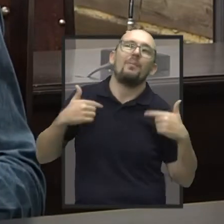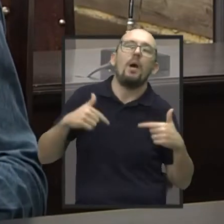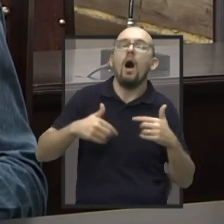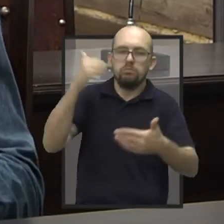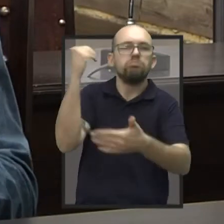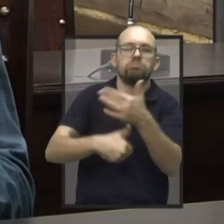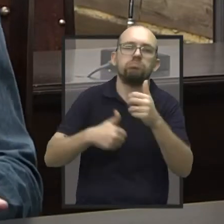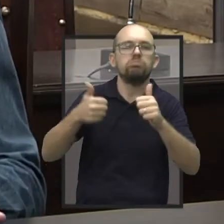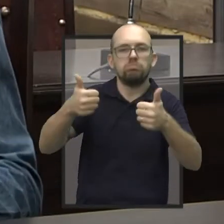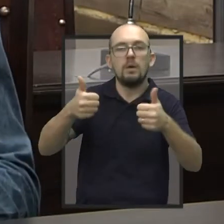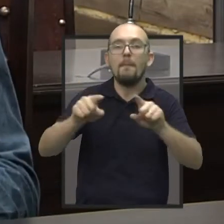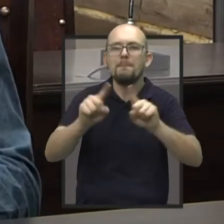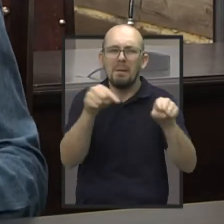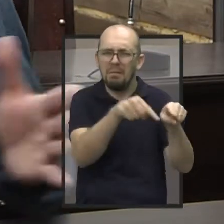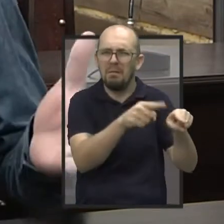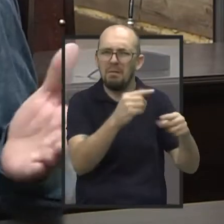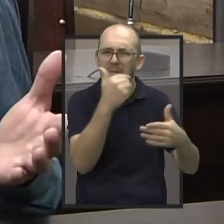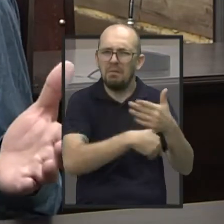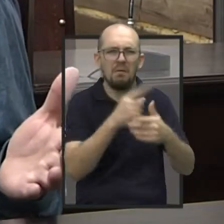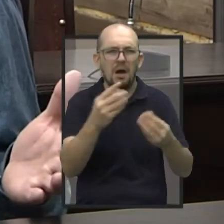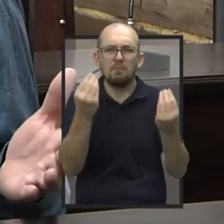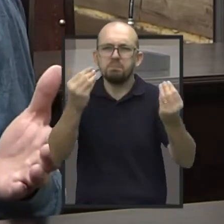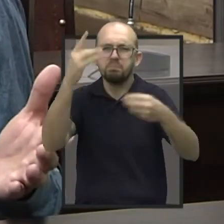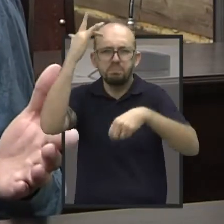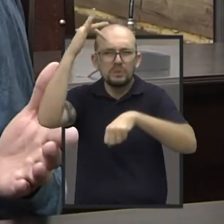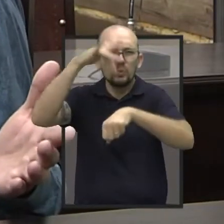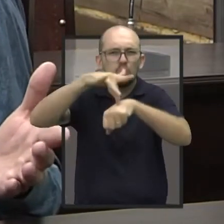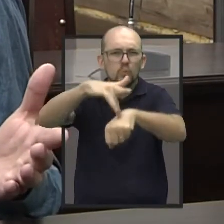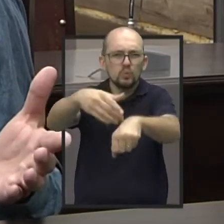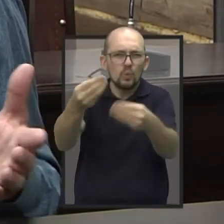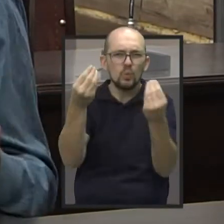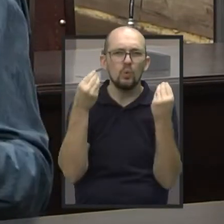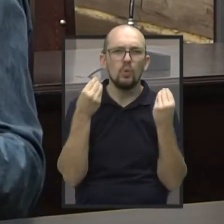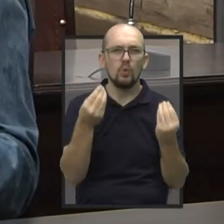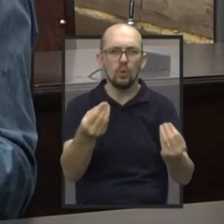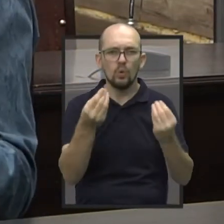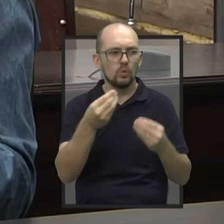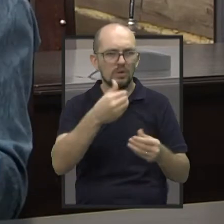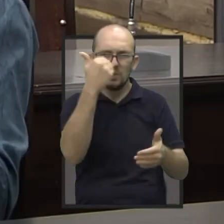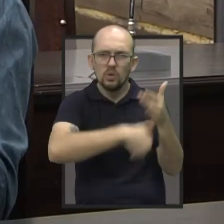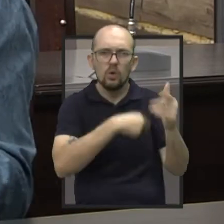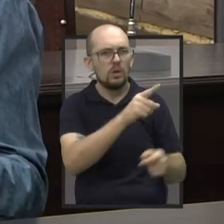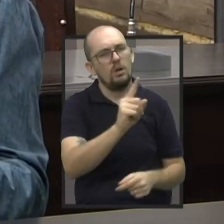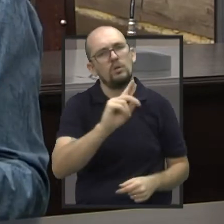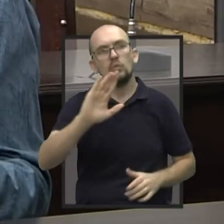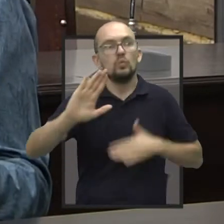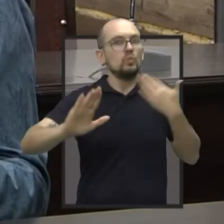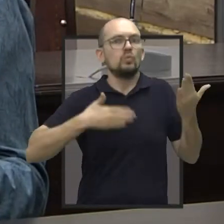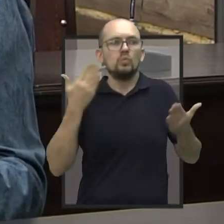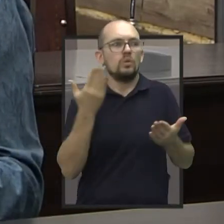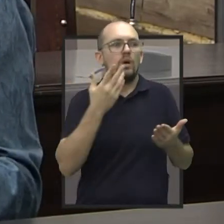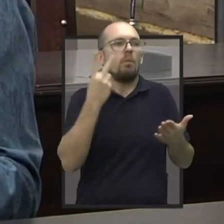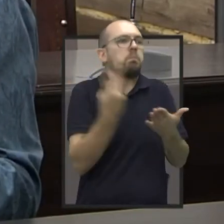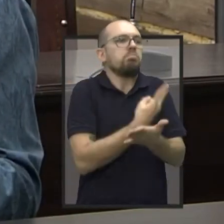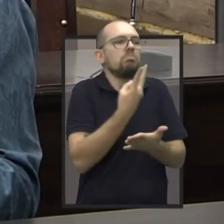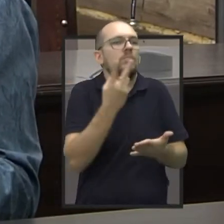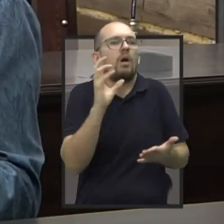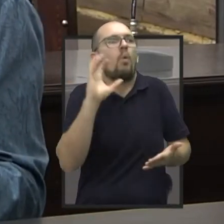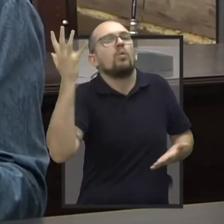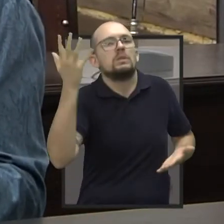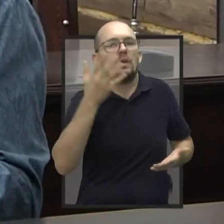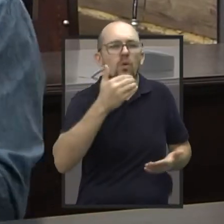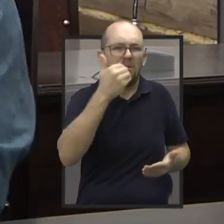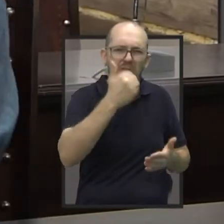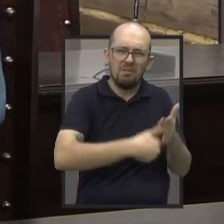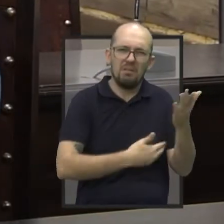serviço. Mas nesse caso aí, é um absurdo descontar. Isso aí é uma coisa que pegou de surpresa. Agora, o poder